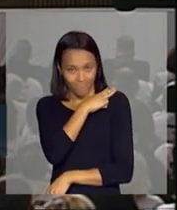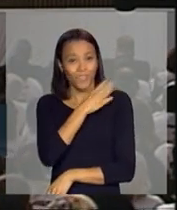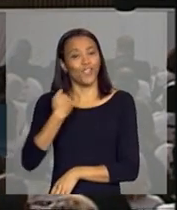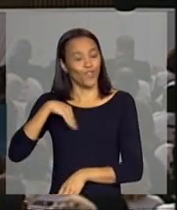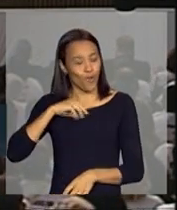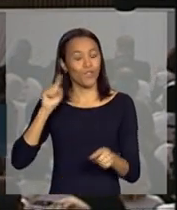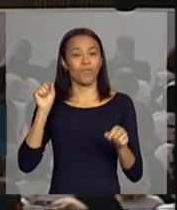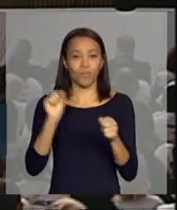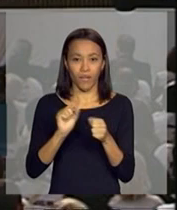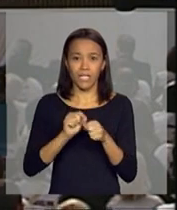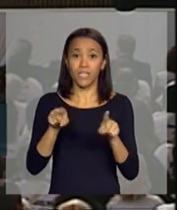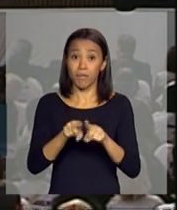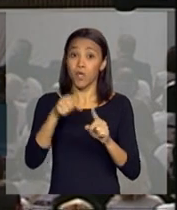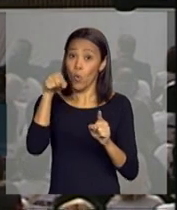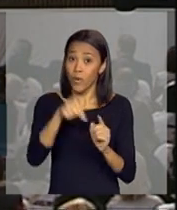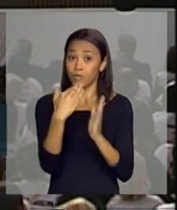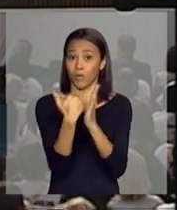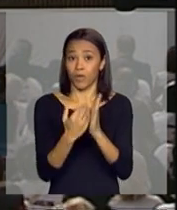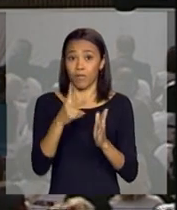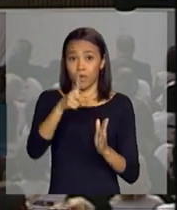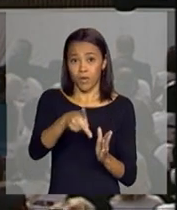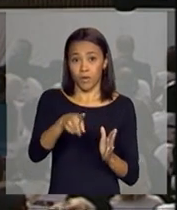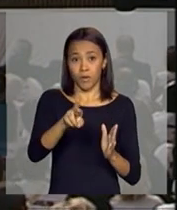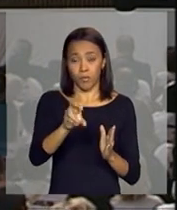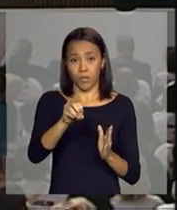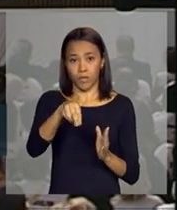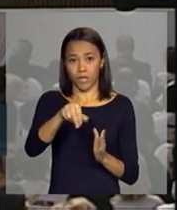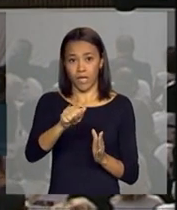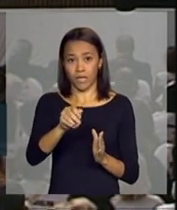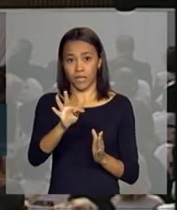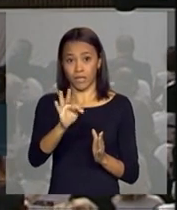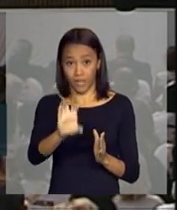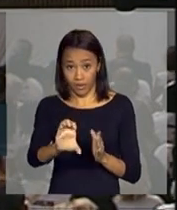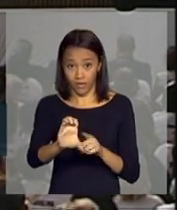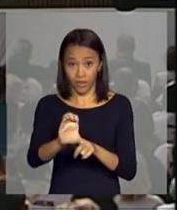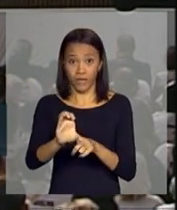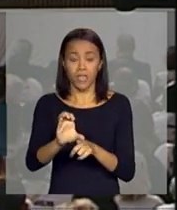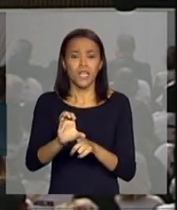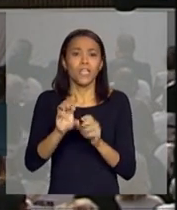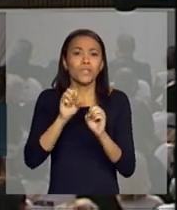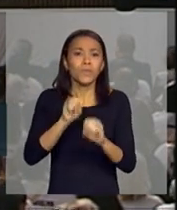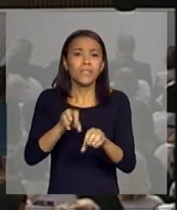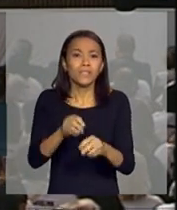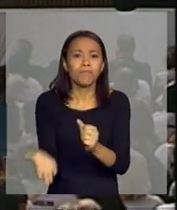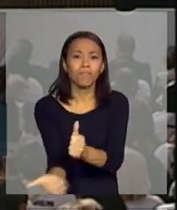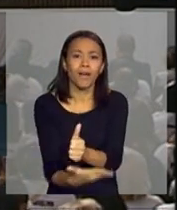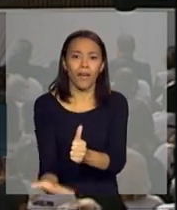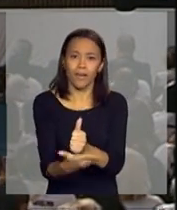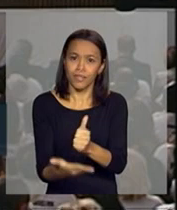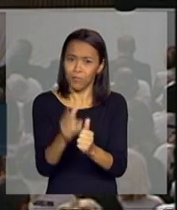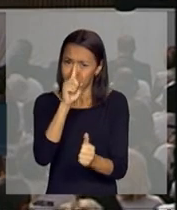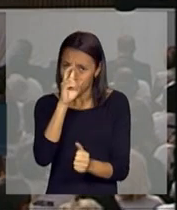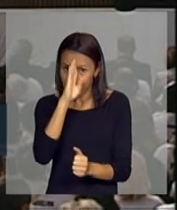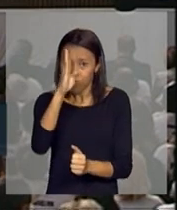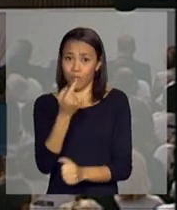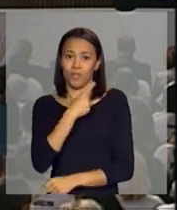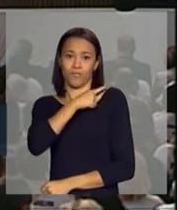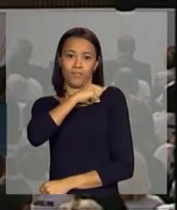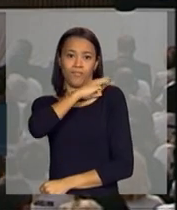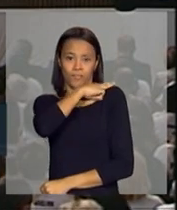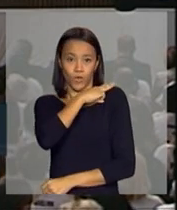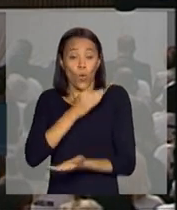com o Pronatec, esse trabalho de melhoria da educação básica no Brasil, especialmente no ensino médio, a partir